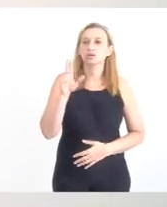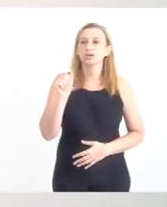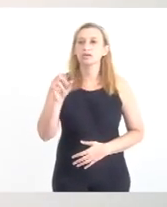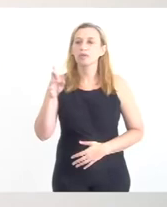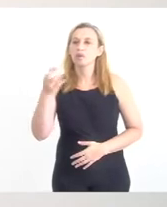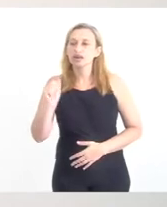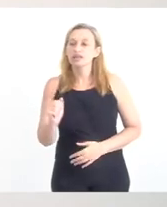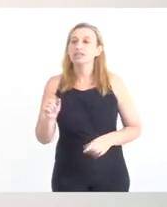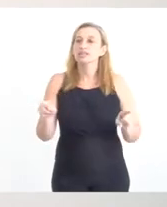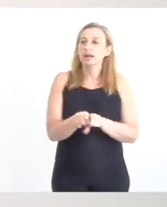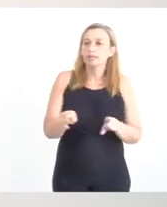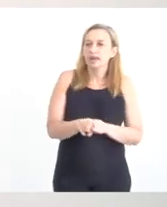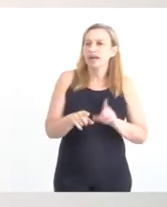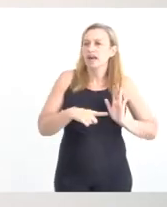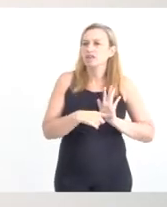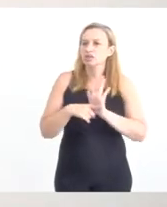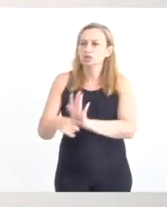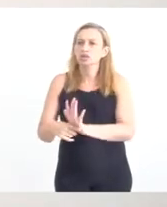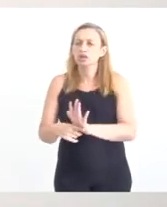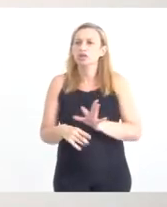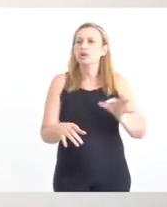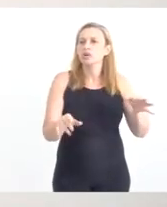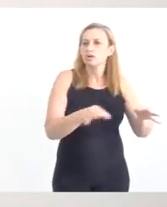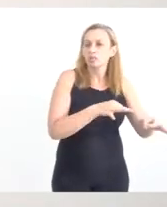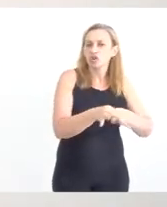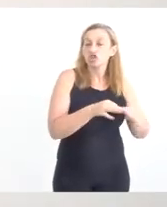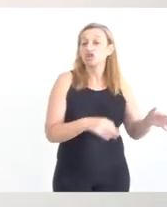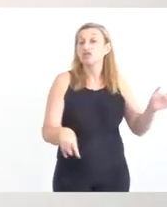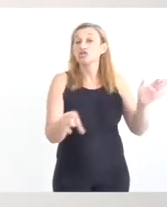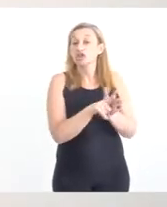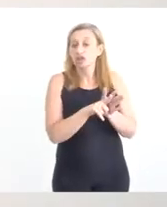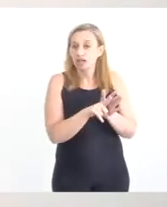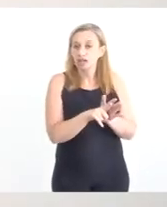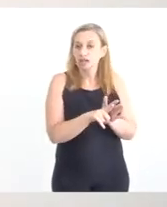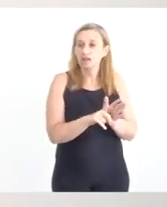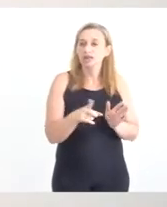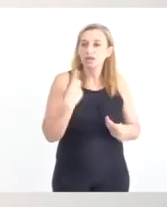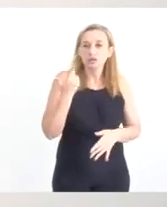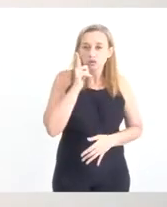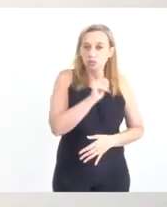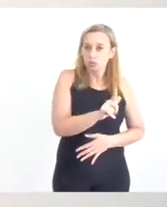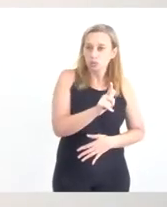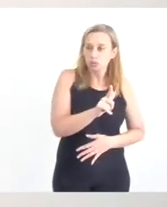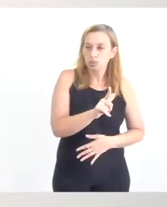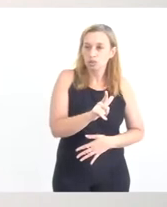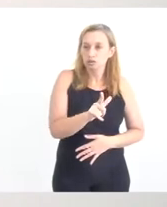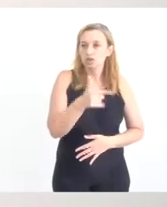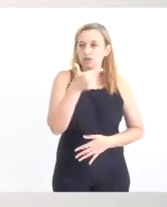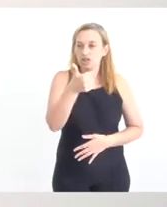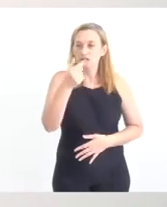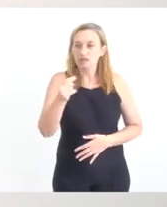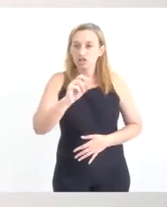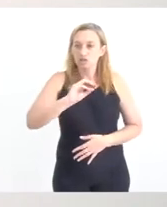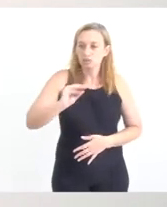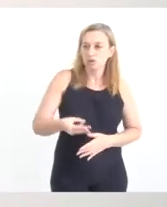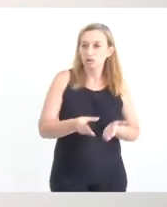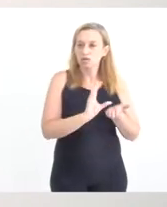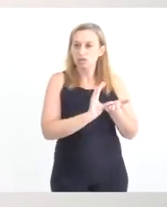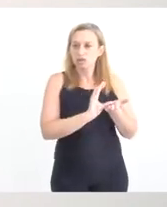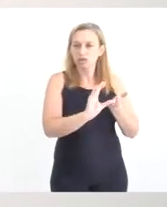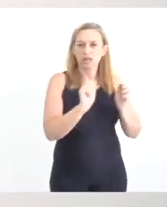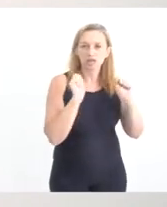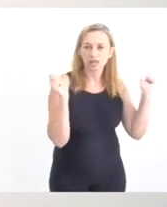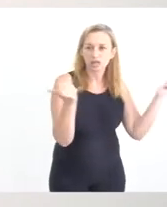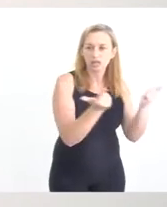também é atendida por um projeto de lei que a gente conseguiu os 20 milhões da Assembleia Legislativa